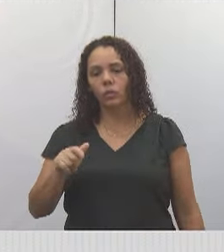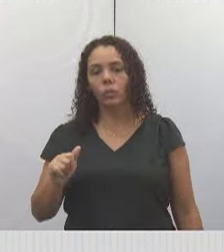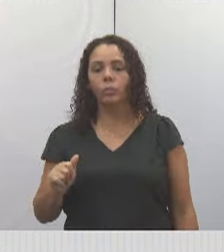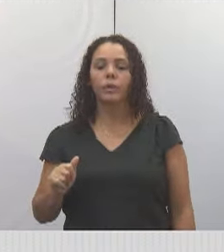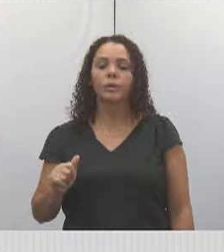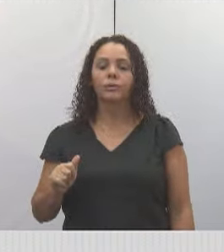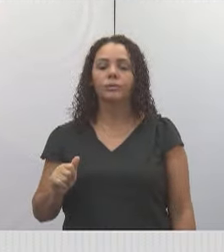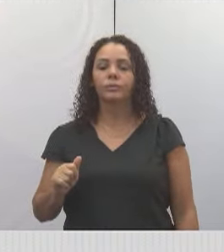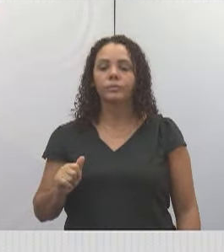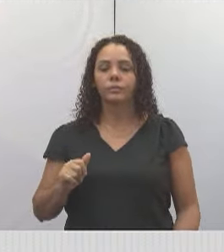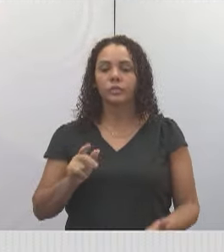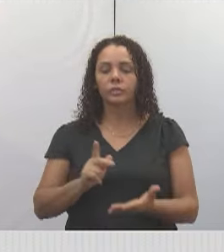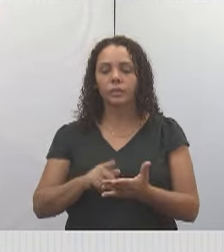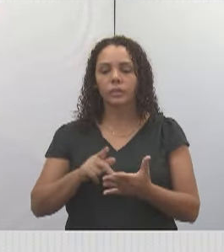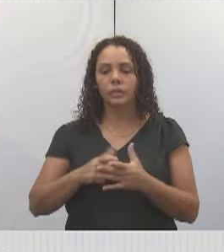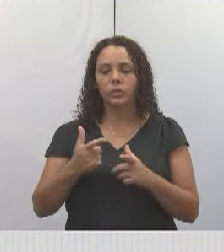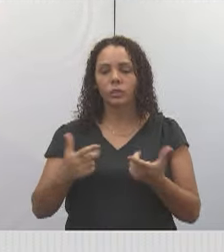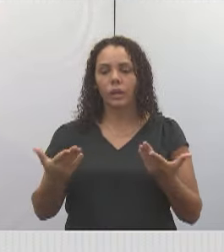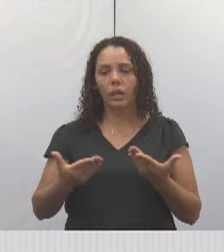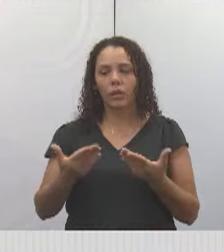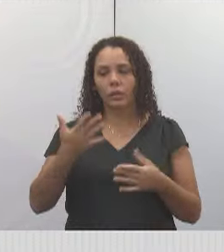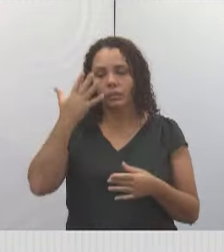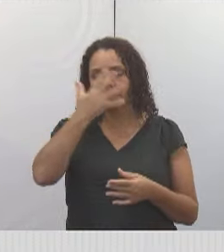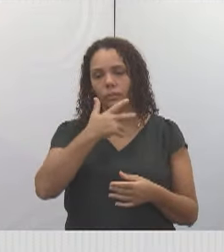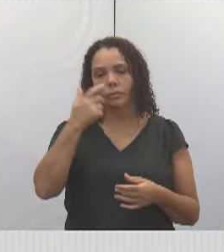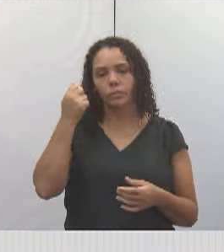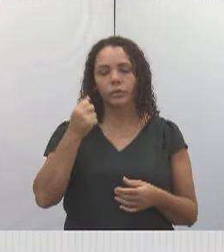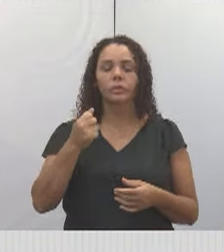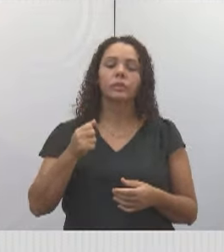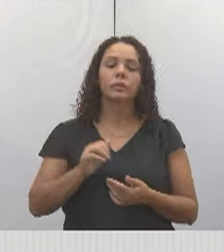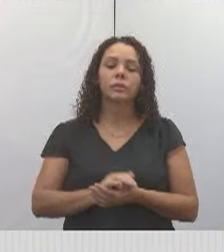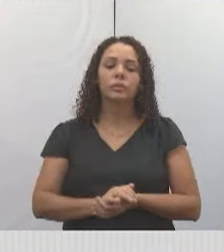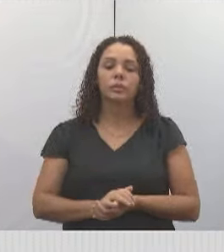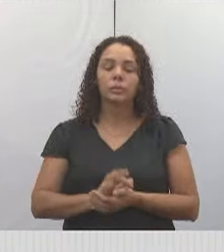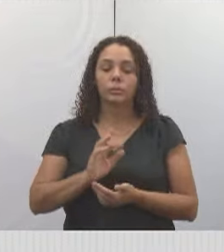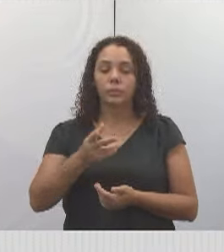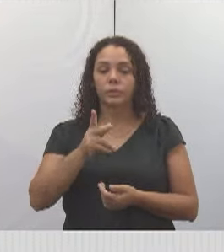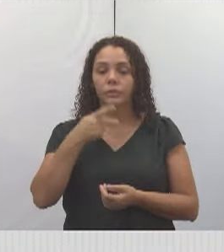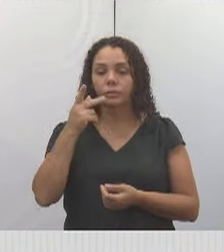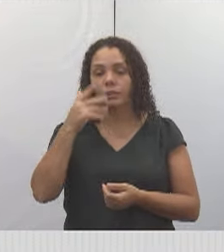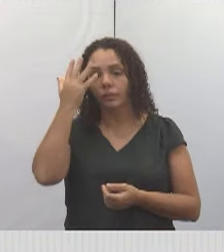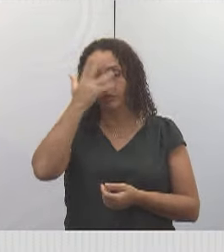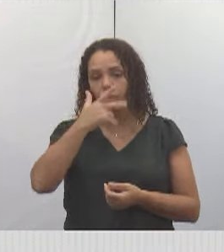mas ótimo, ficou muito bonito. Não tem lógica de falar que ficou bonito aqui lá.